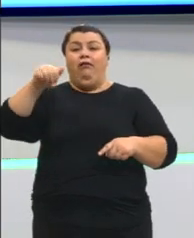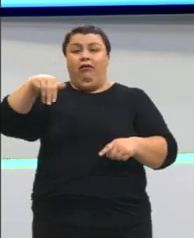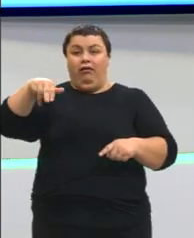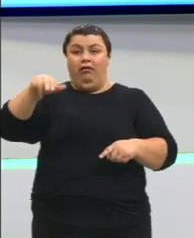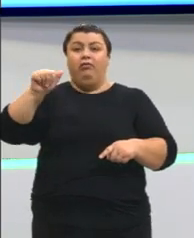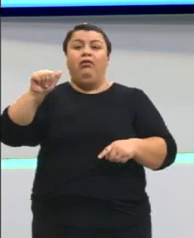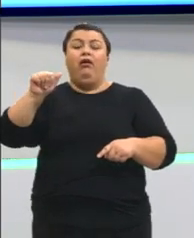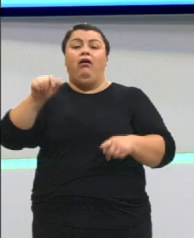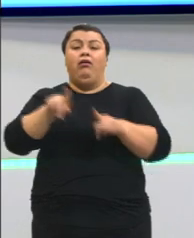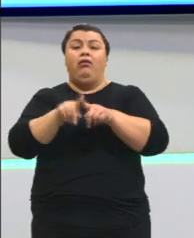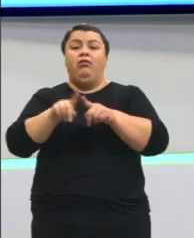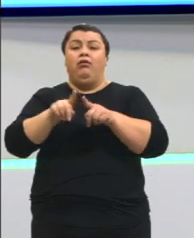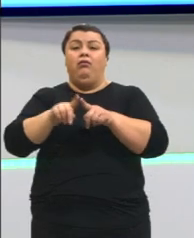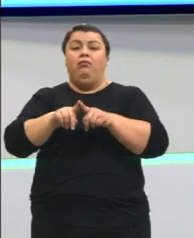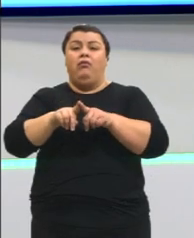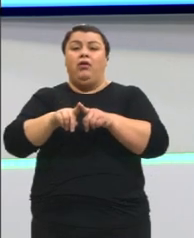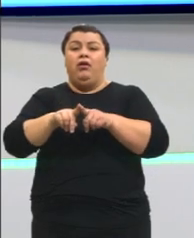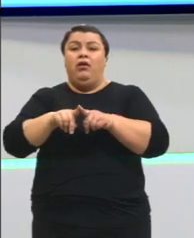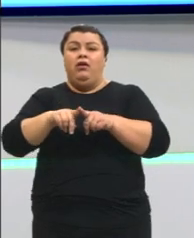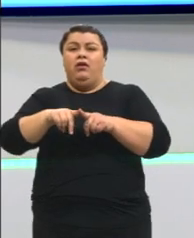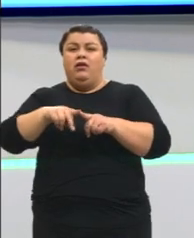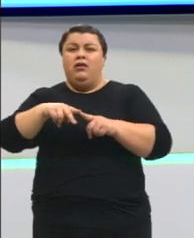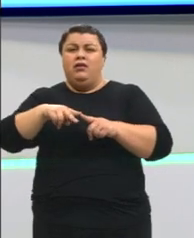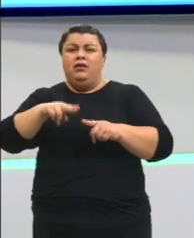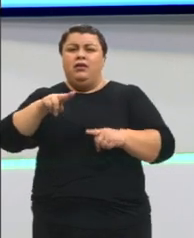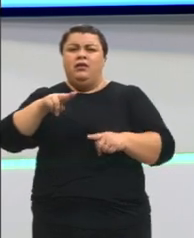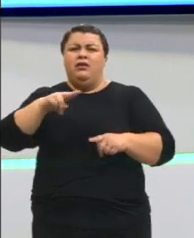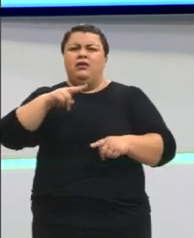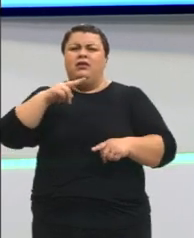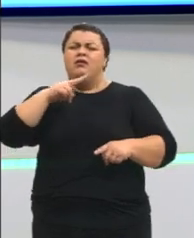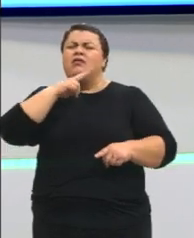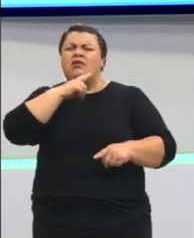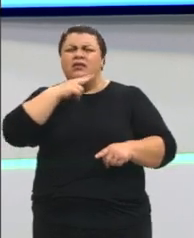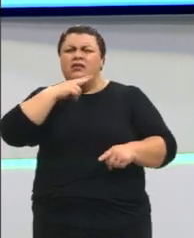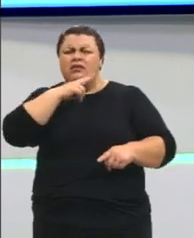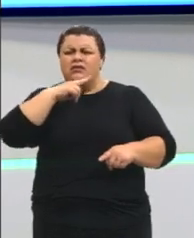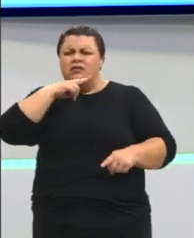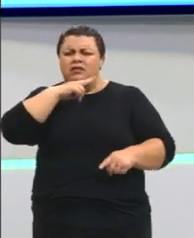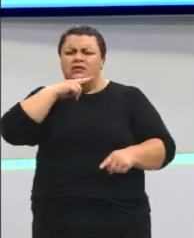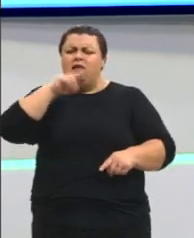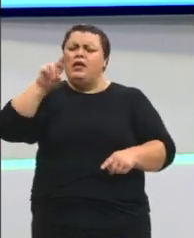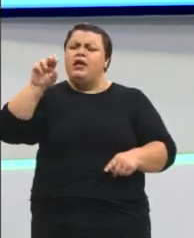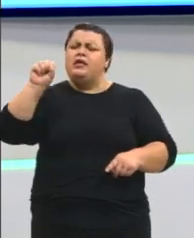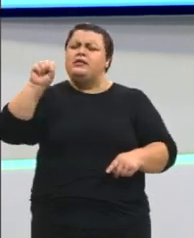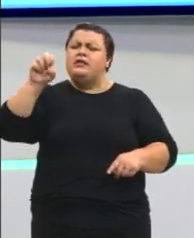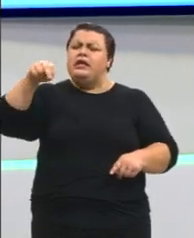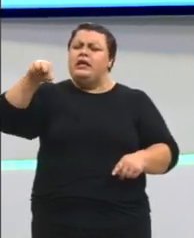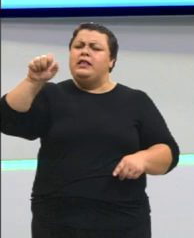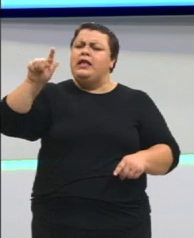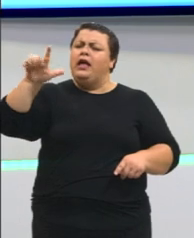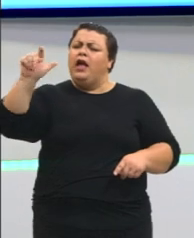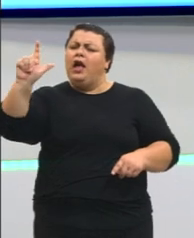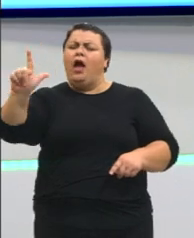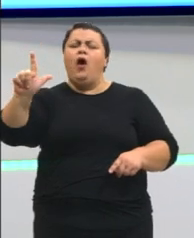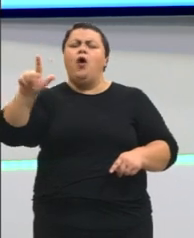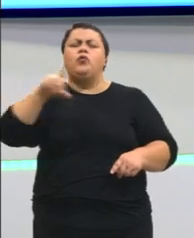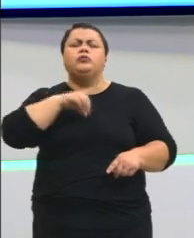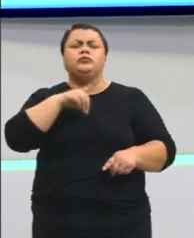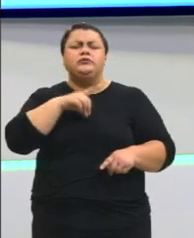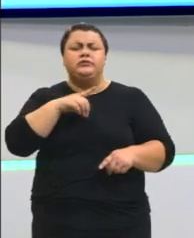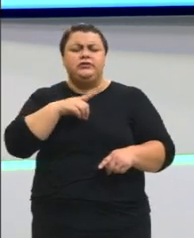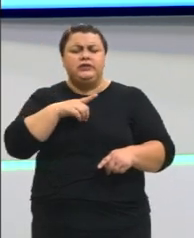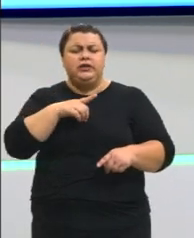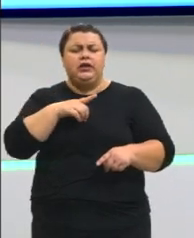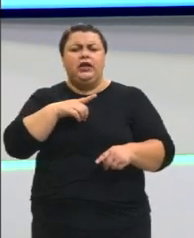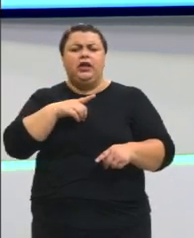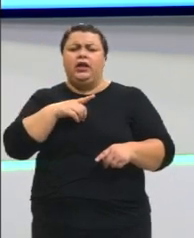né então em algum é daqui do Rio Grande do Sul na minha cidade mesmo a gente tem um número bem grande de ganeses e